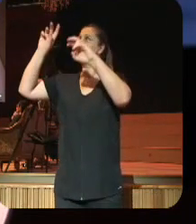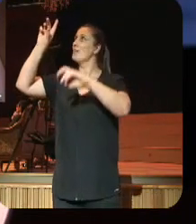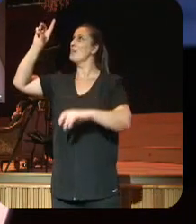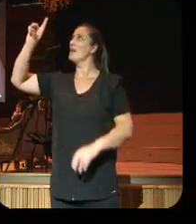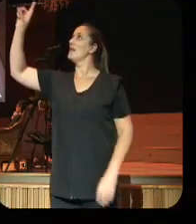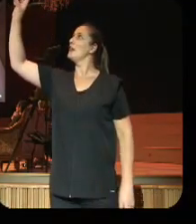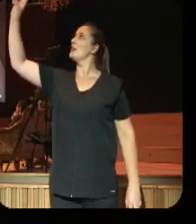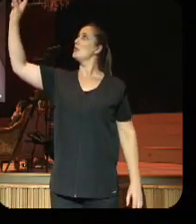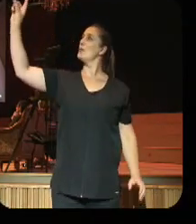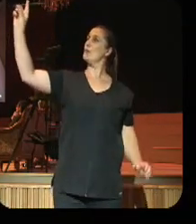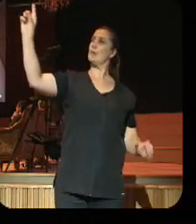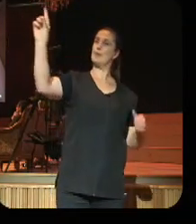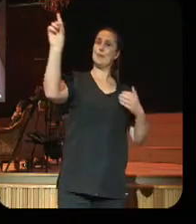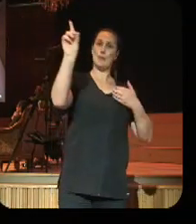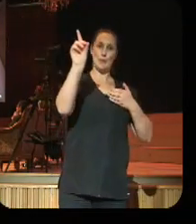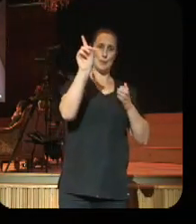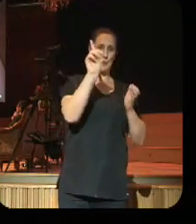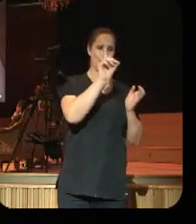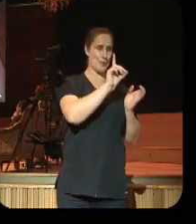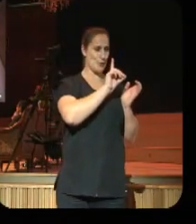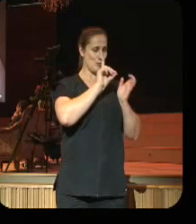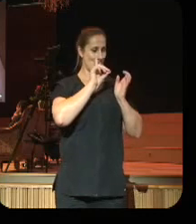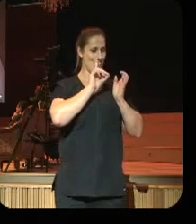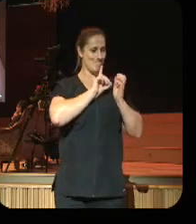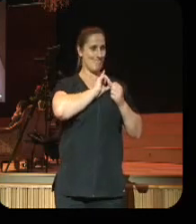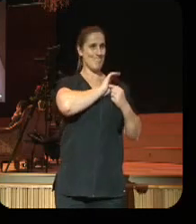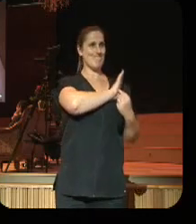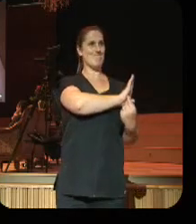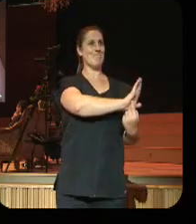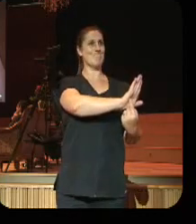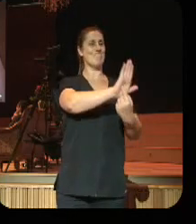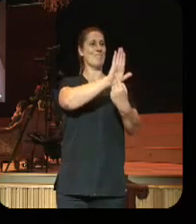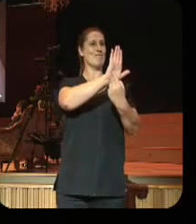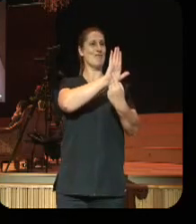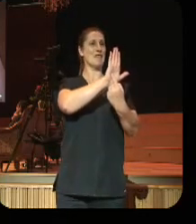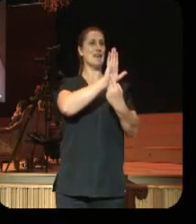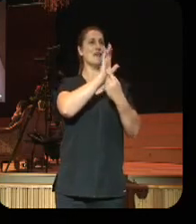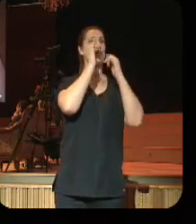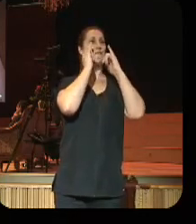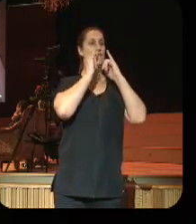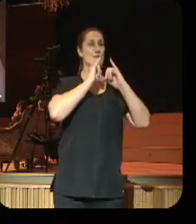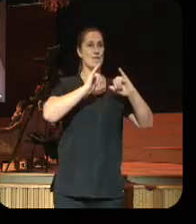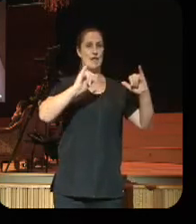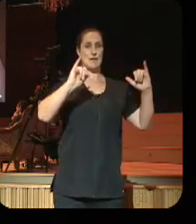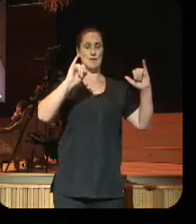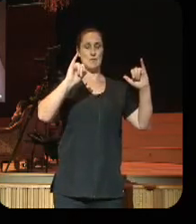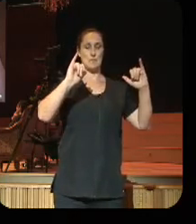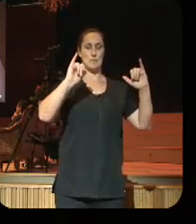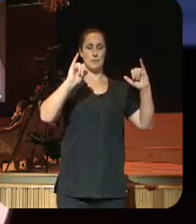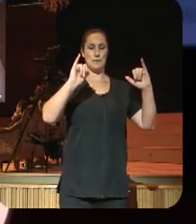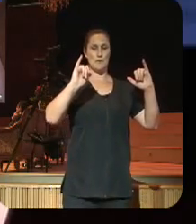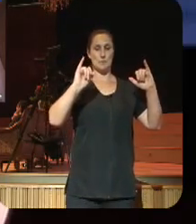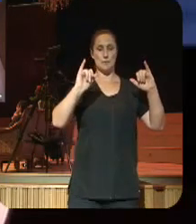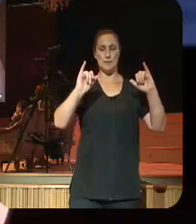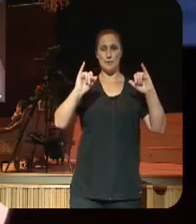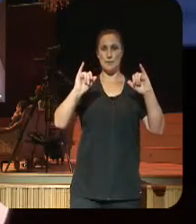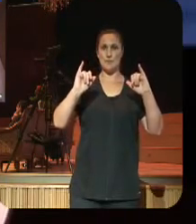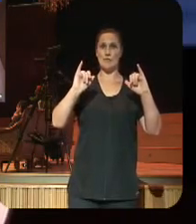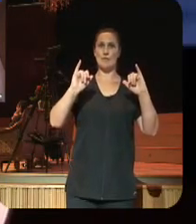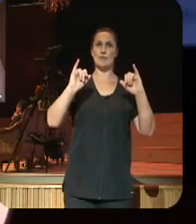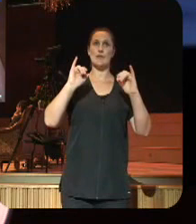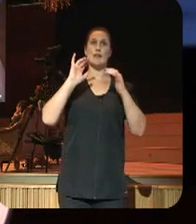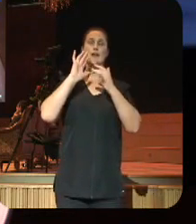onde Ele reina, se revela e fala. E sabe o que é tremendo? É que Ele começa a